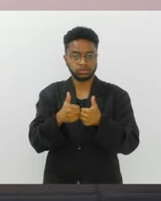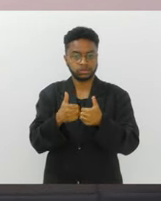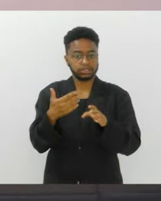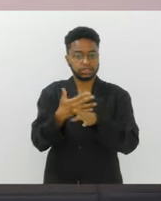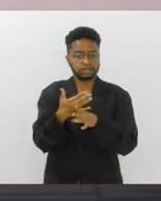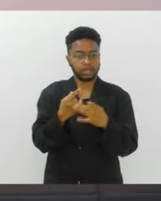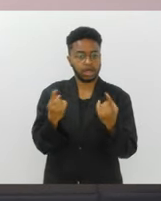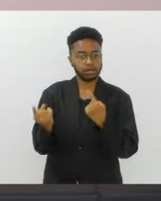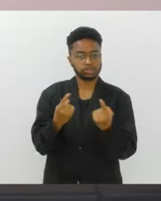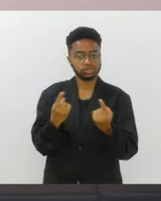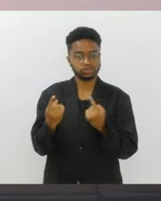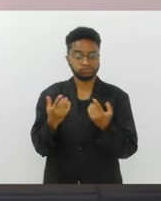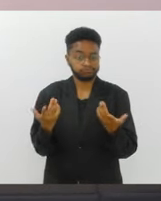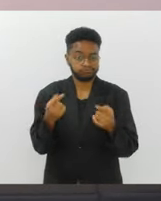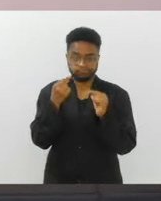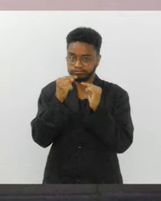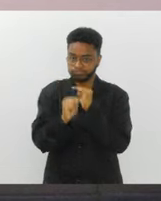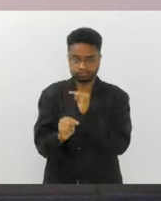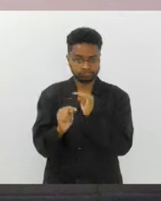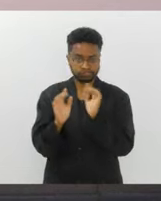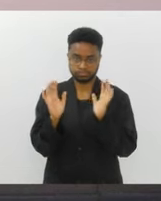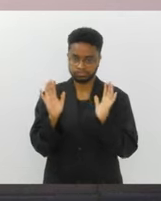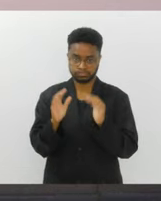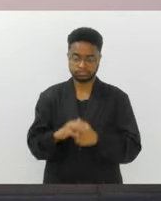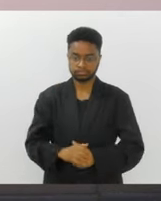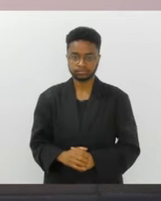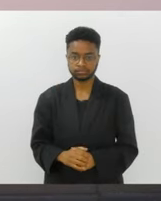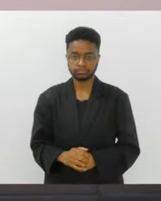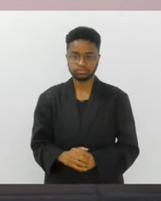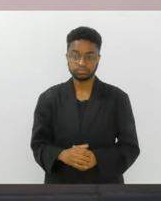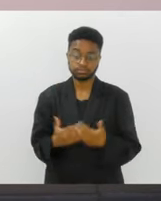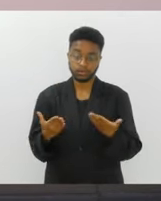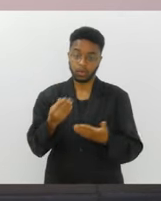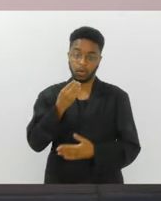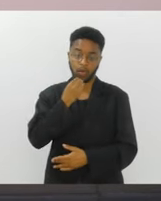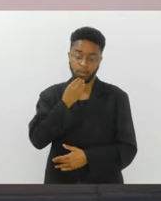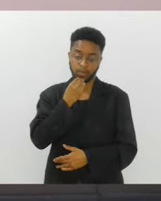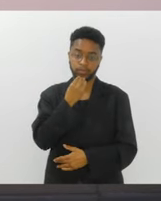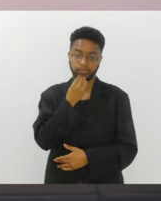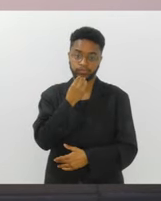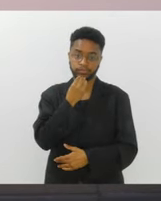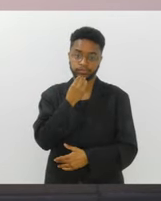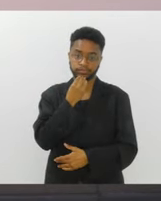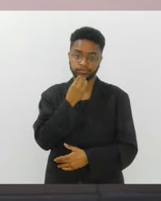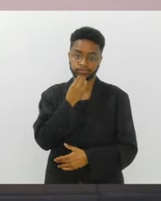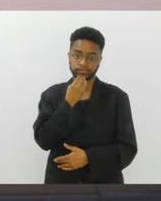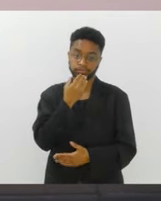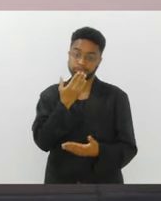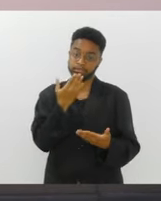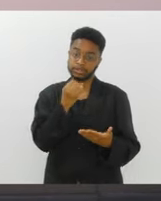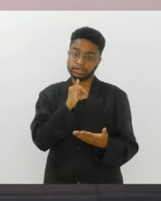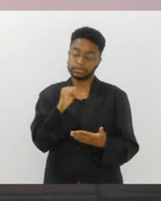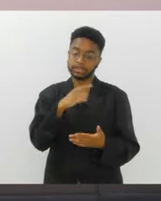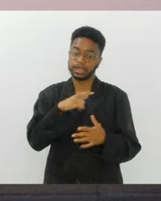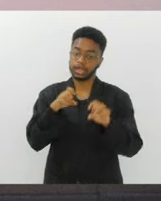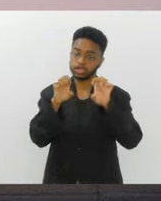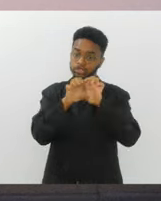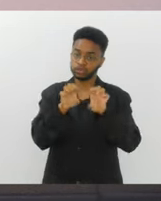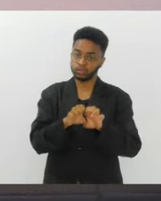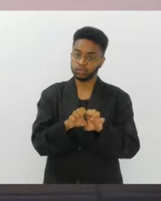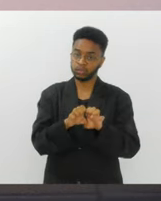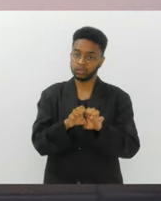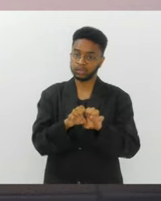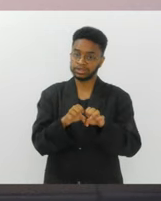intermunicipais? Não faz o menor sentido. E, evidentemente, se tem uma estrutura à